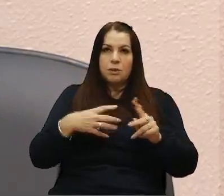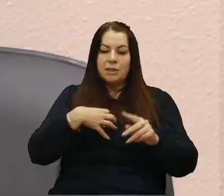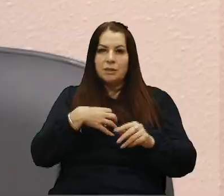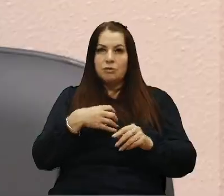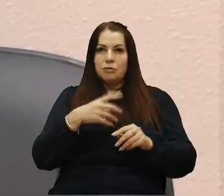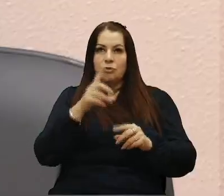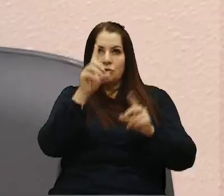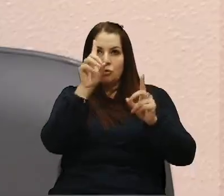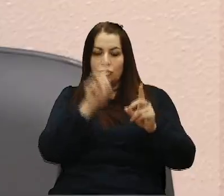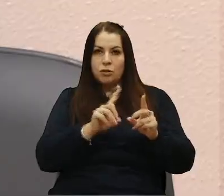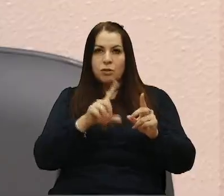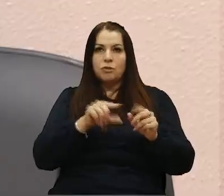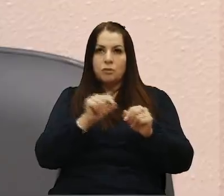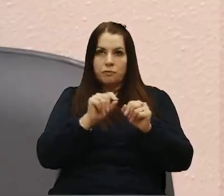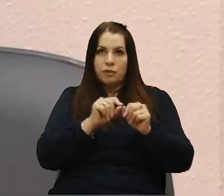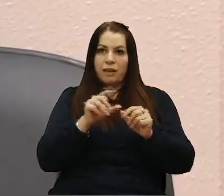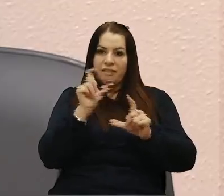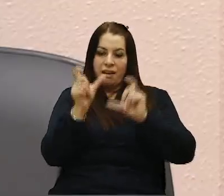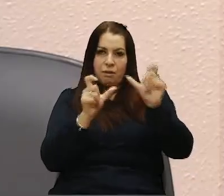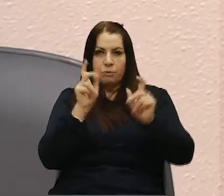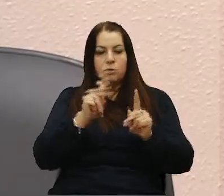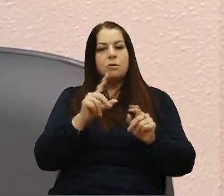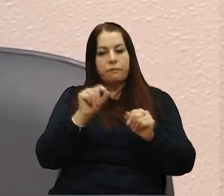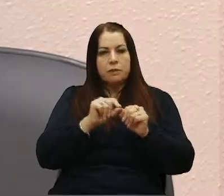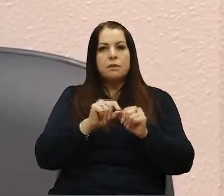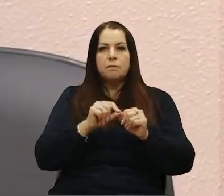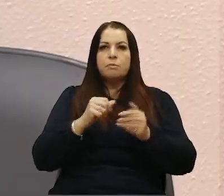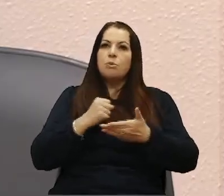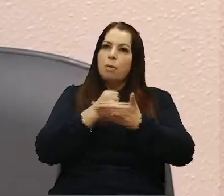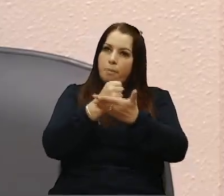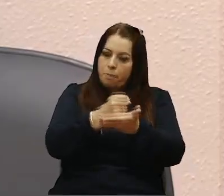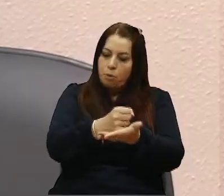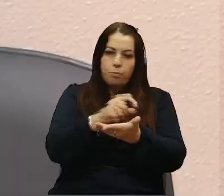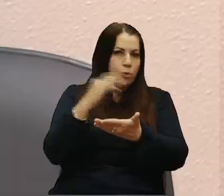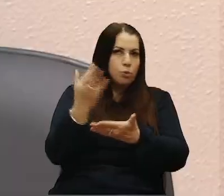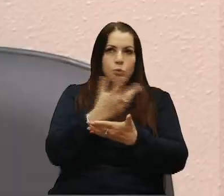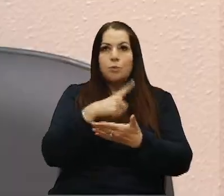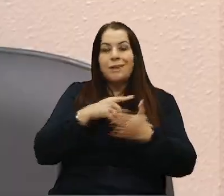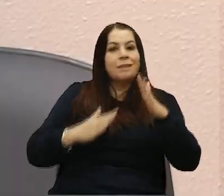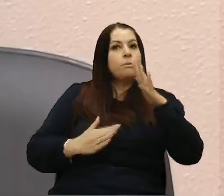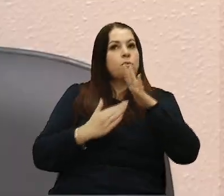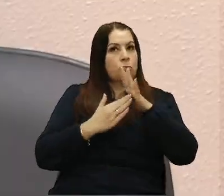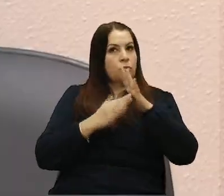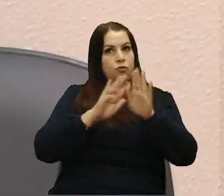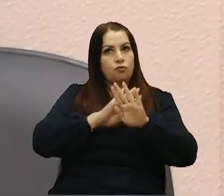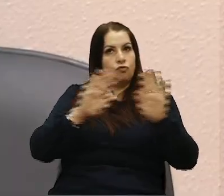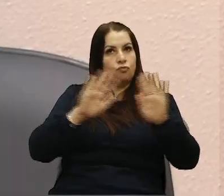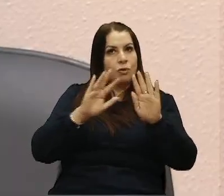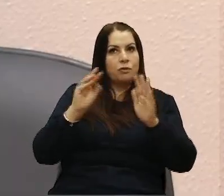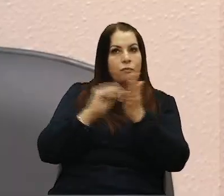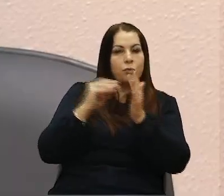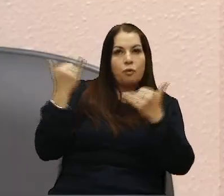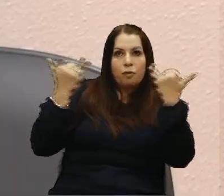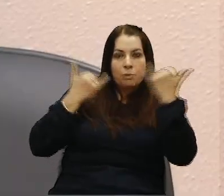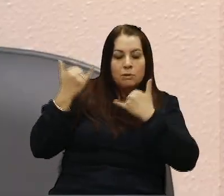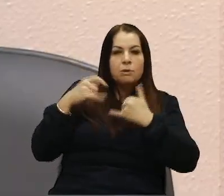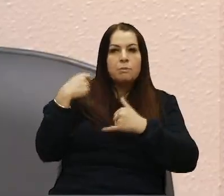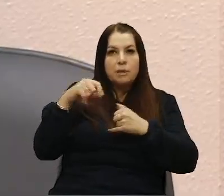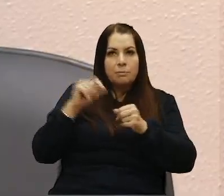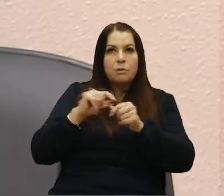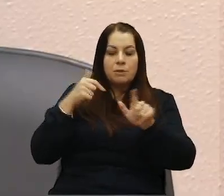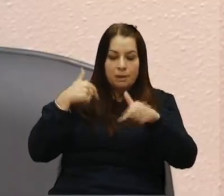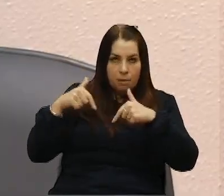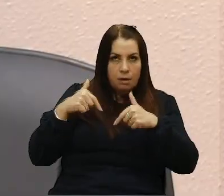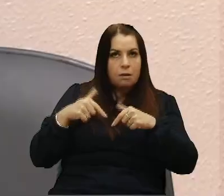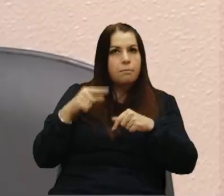direito de atacar os outros, nós temos que fazer. Então, fica com a minha solidariedade. Para tudo tem limite. Chega de desinformação. Nós precisamos